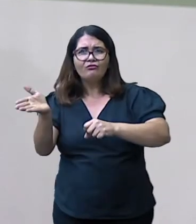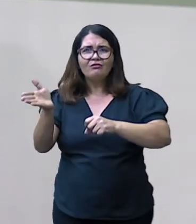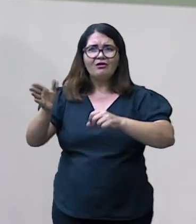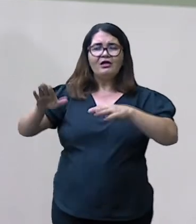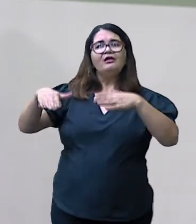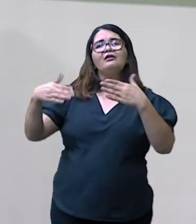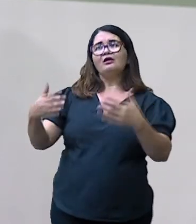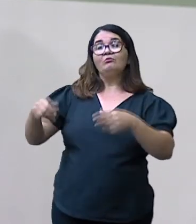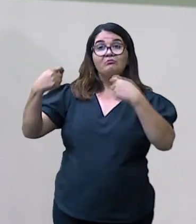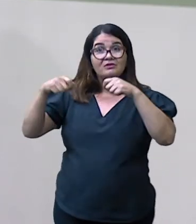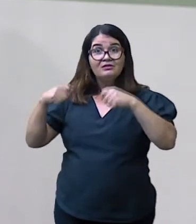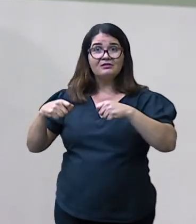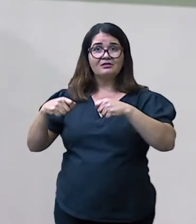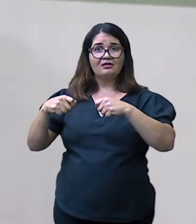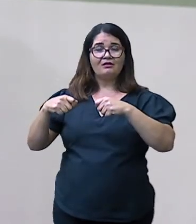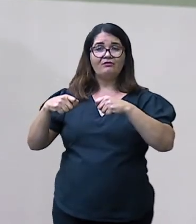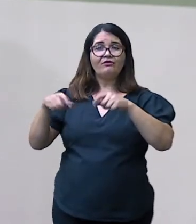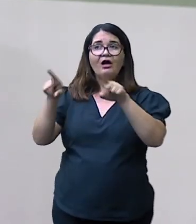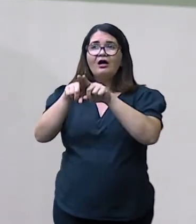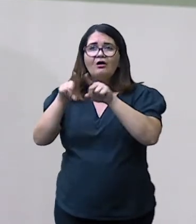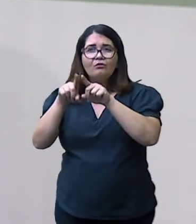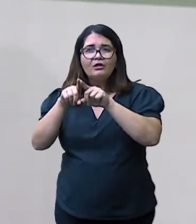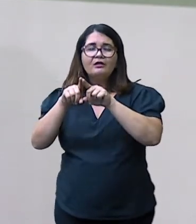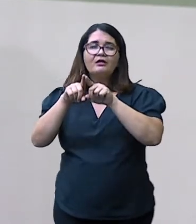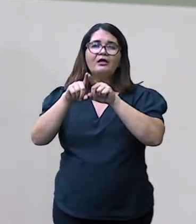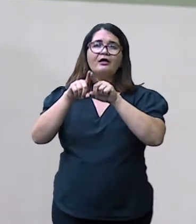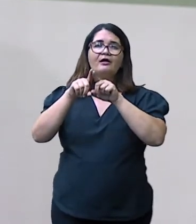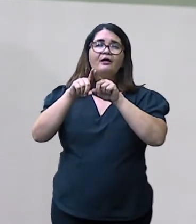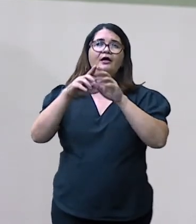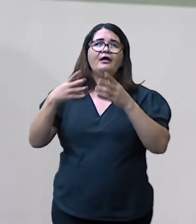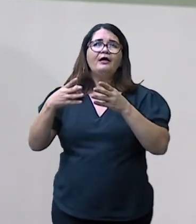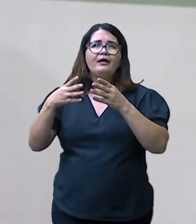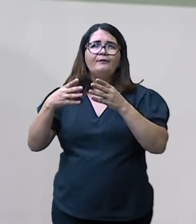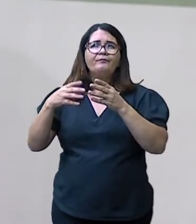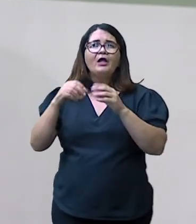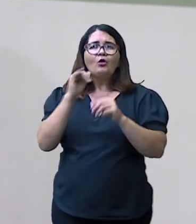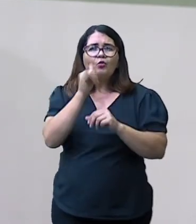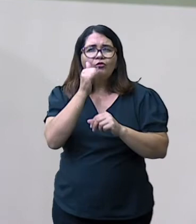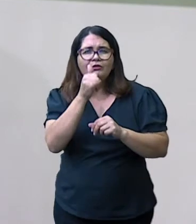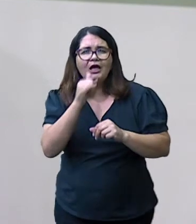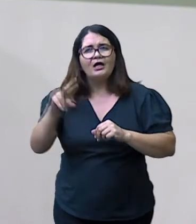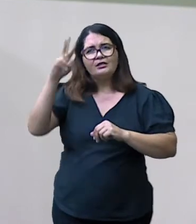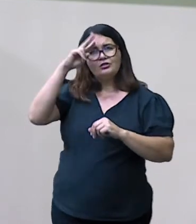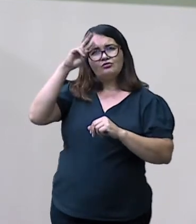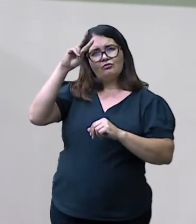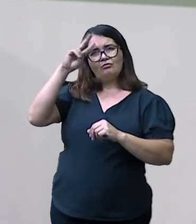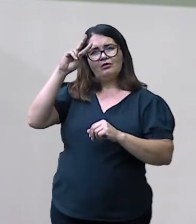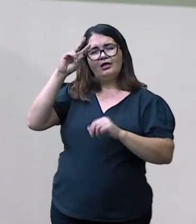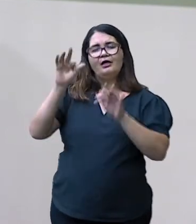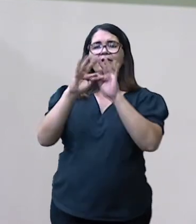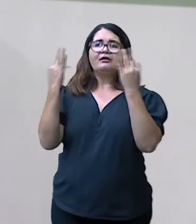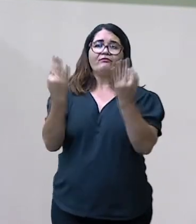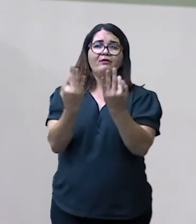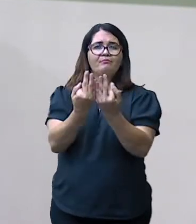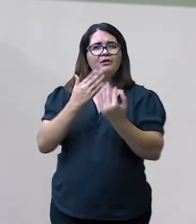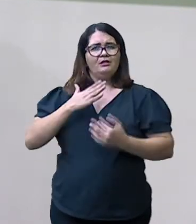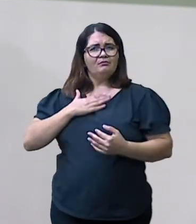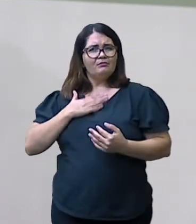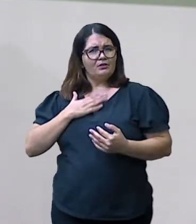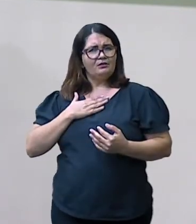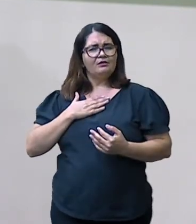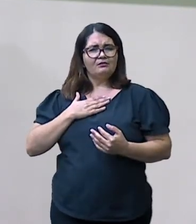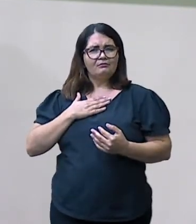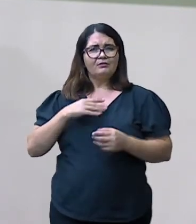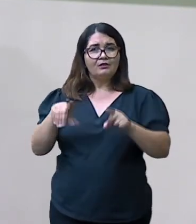documentários da família, né? Inclusive, sexta-feira agora, vai ter uma confirmação de